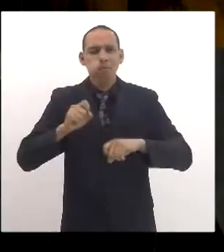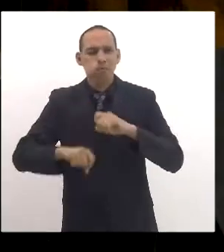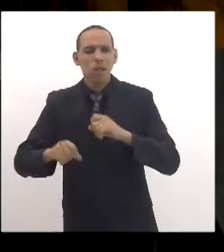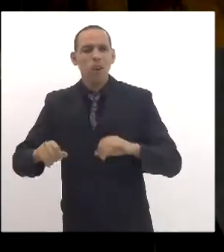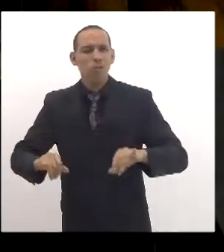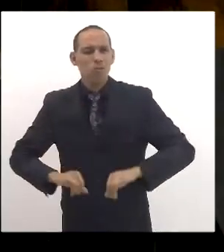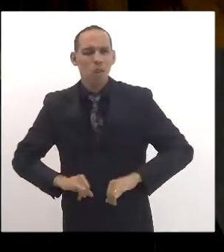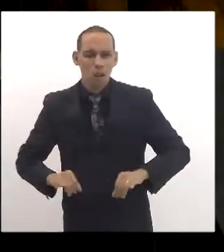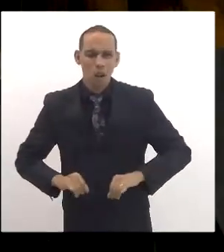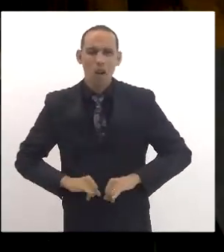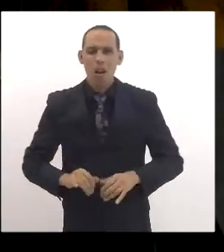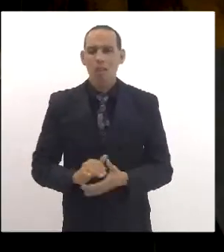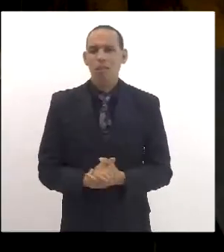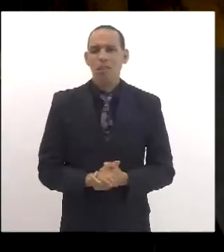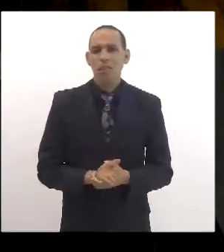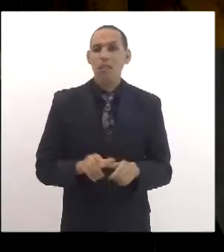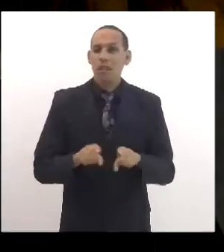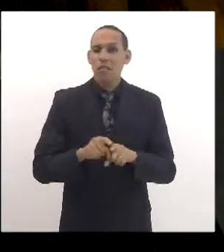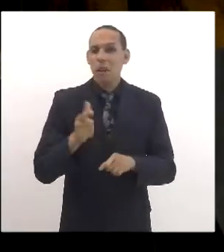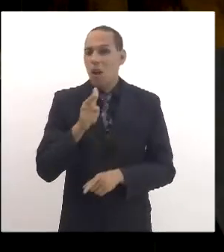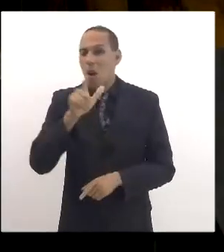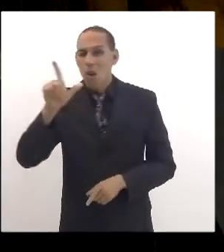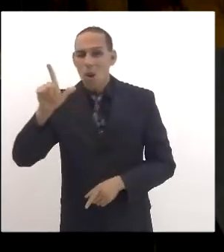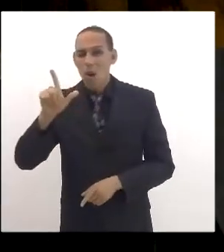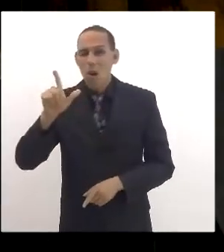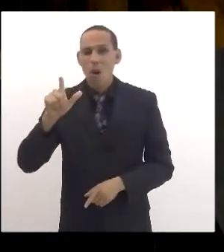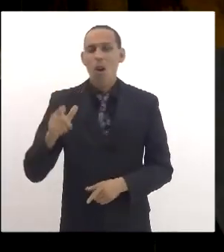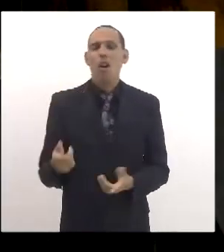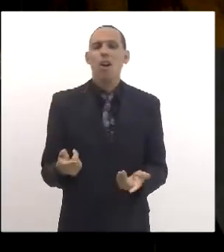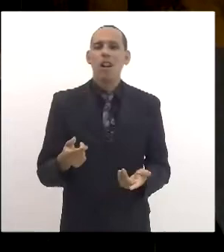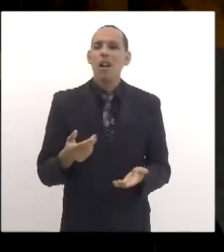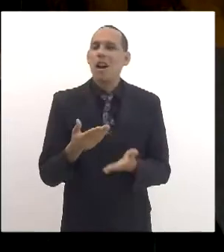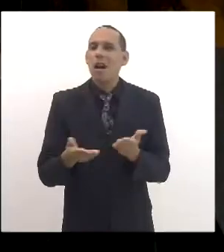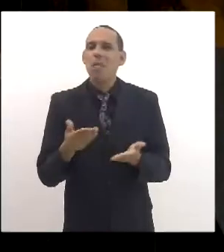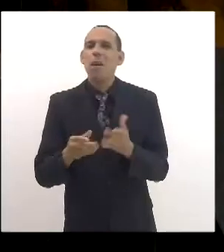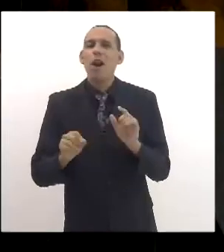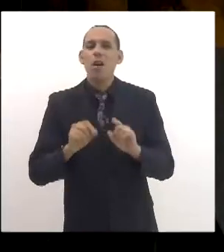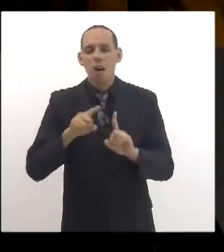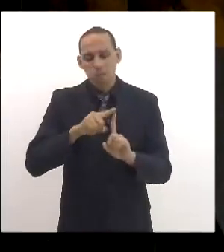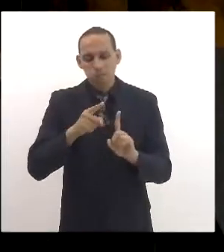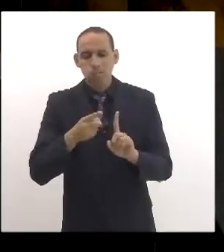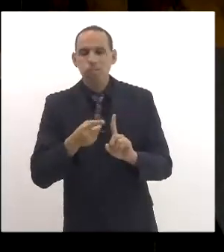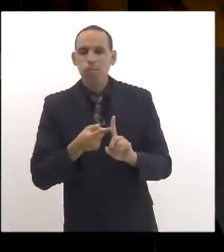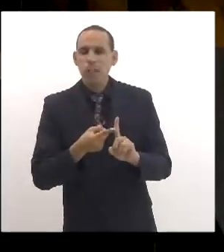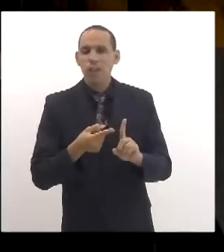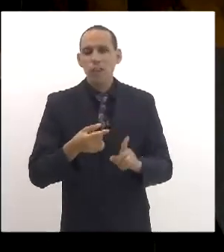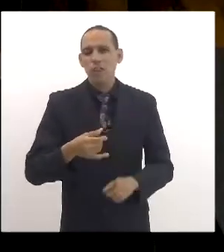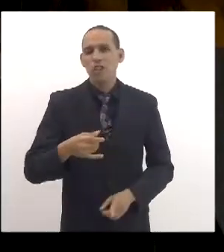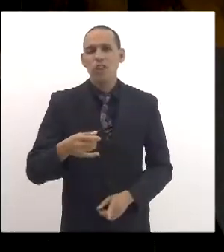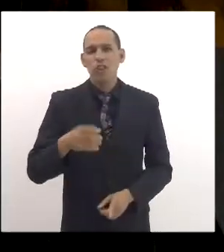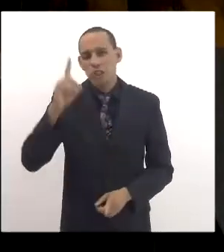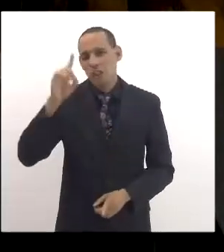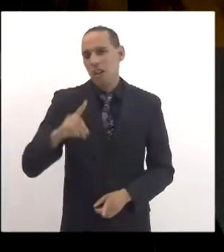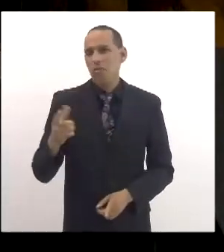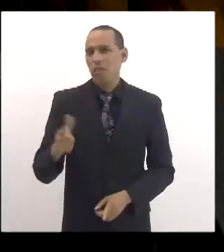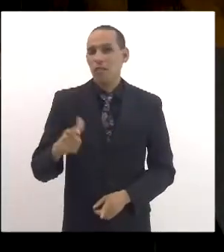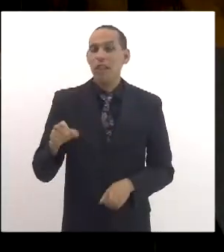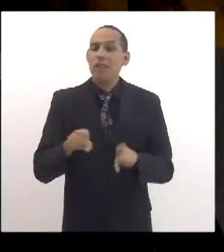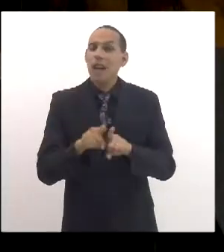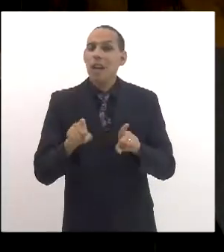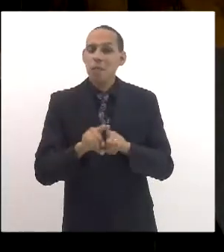Há muitas adolescentes que ainda é negada a interrupção voluntária da gravidez. Muitas comunidades